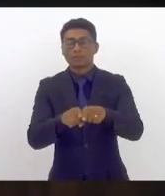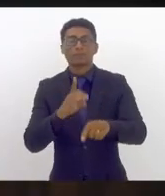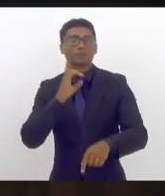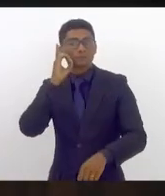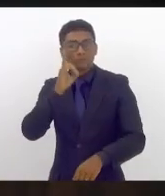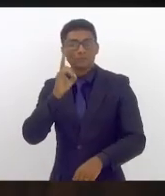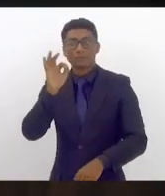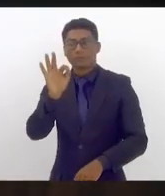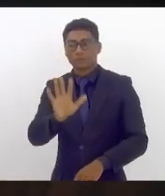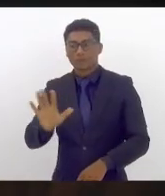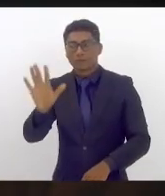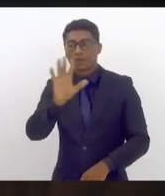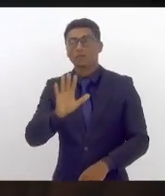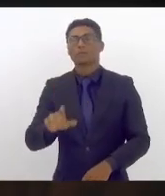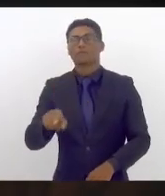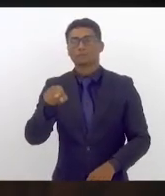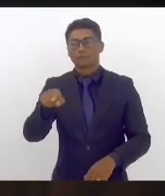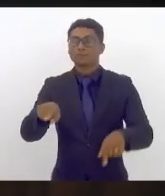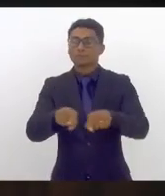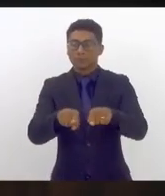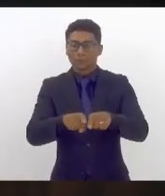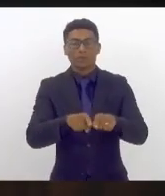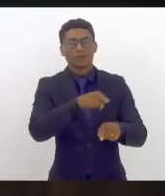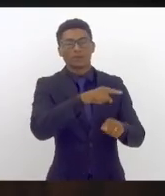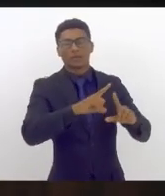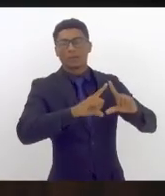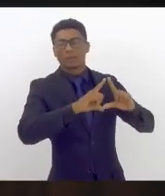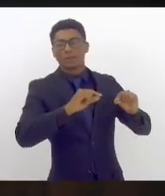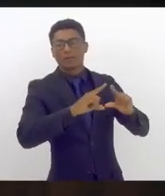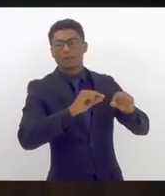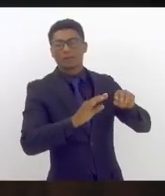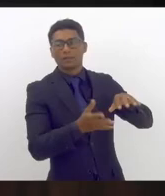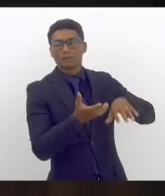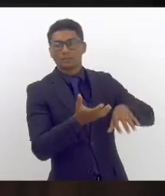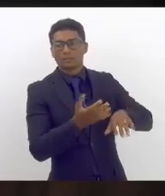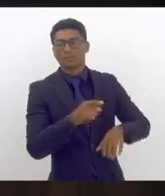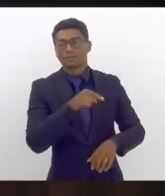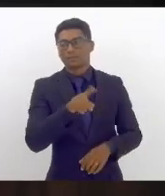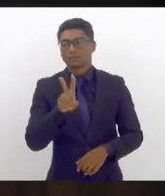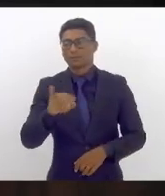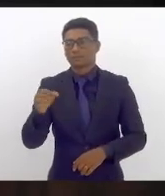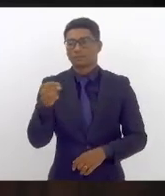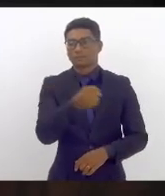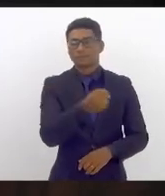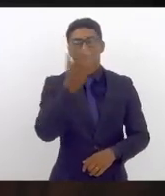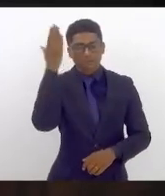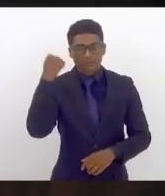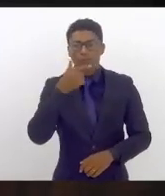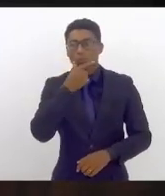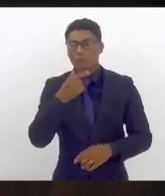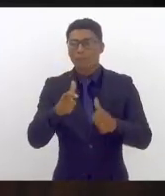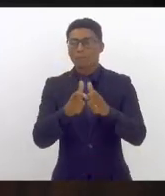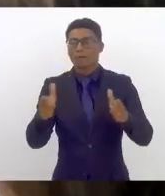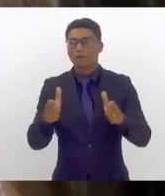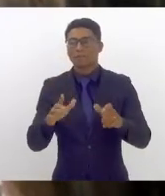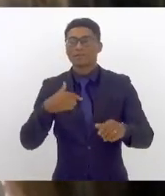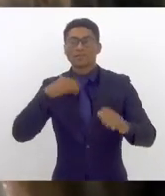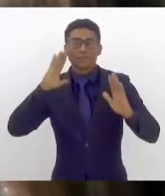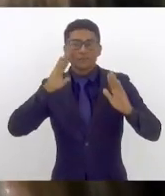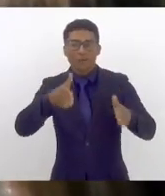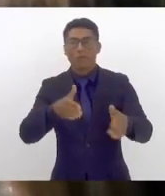federal será muito bem-vindo em Brasília também mas assim como os homens já são maioria eu foquei só